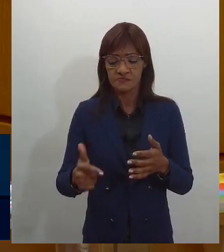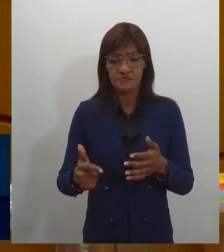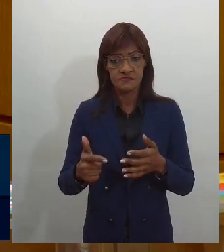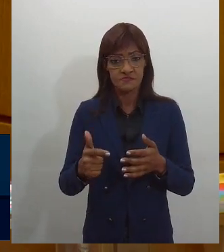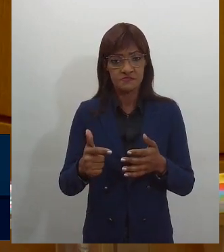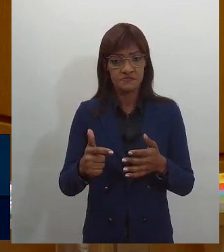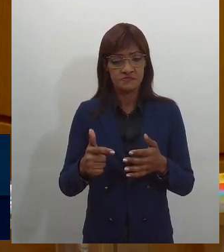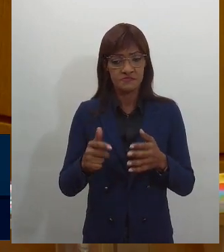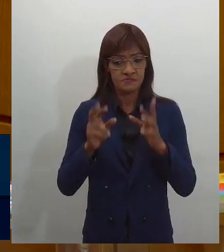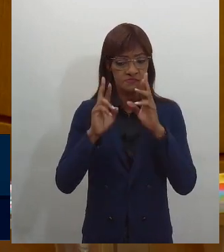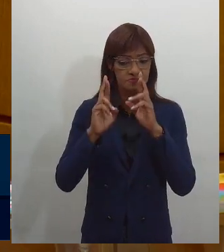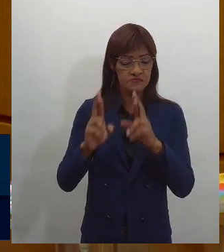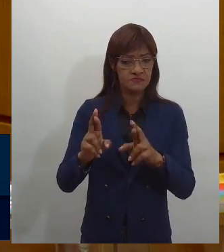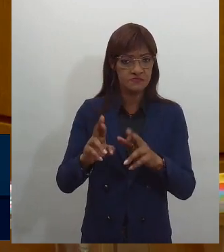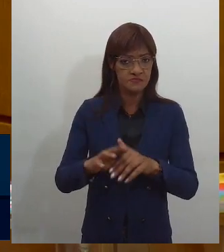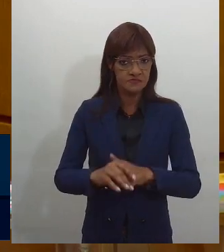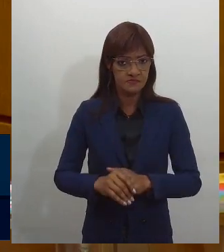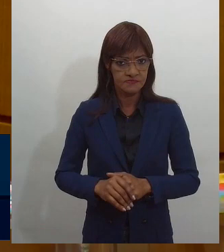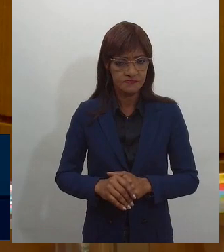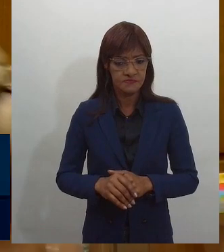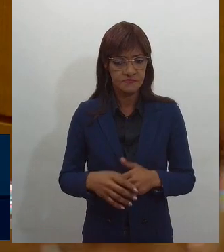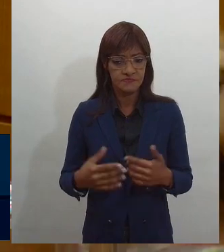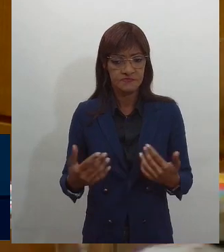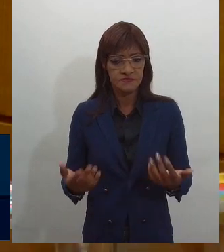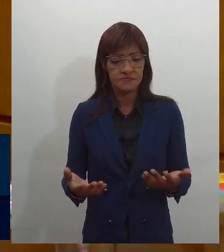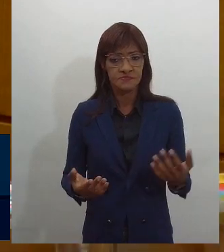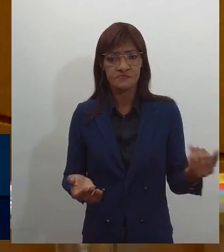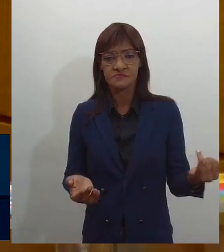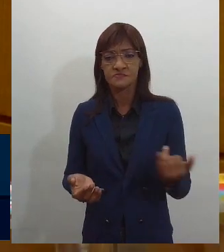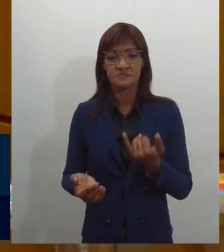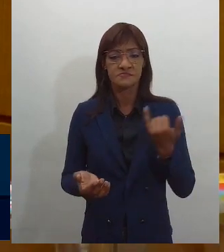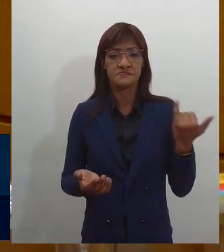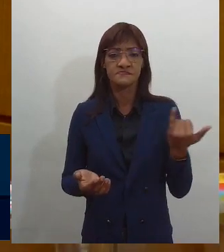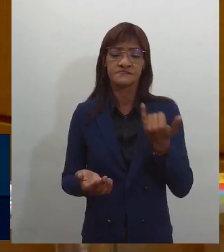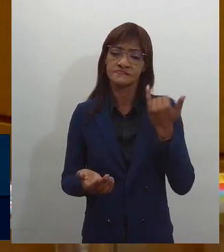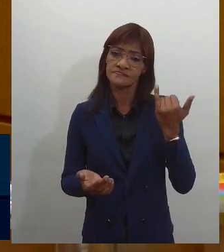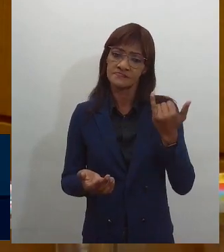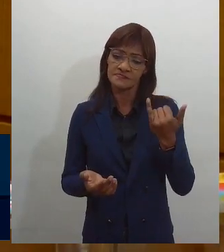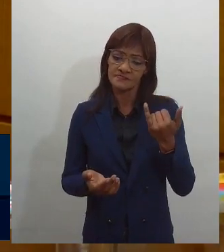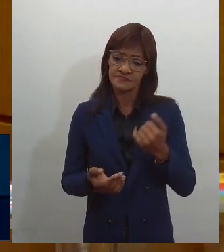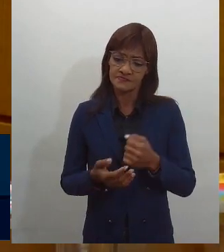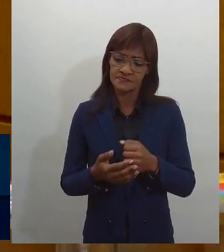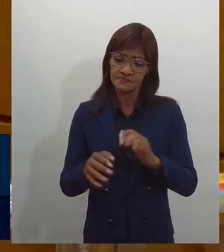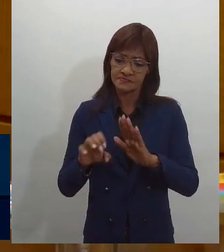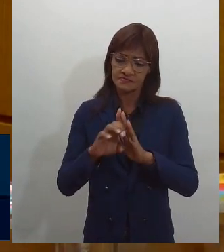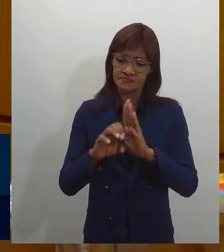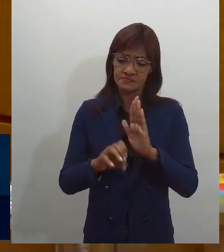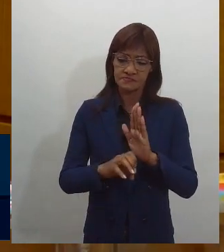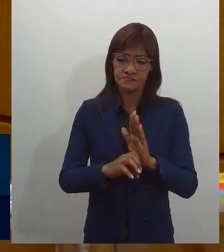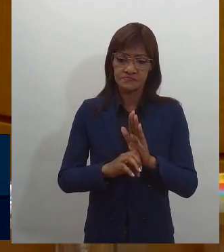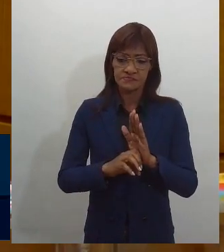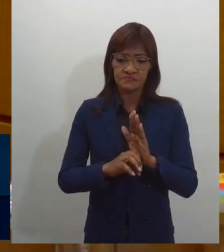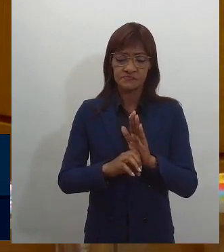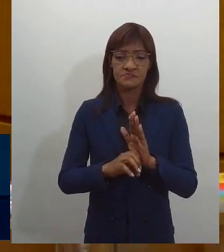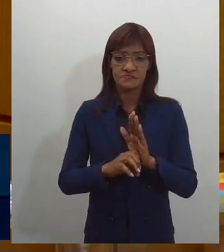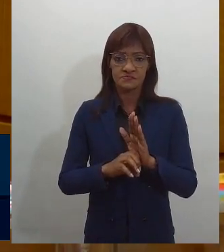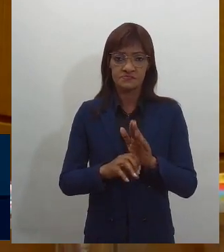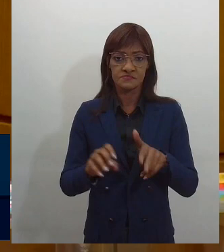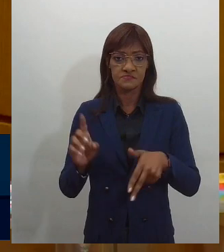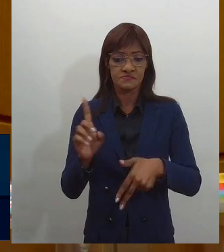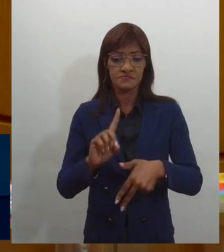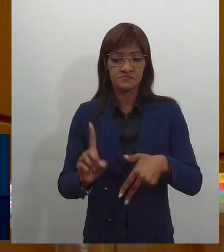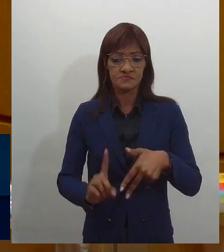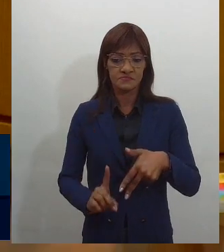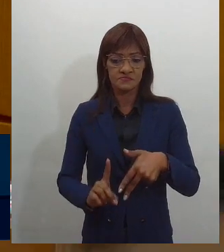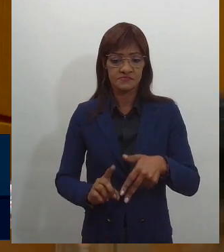a legislação tão importante que é o Estatuto das Pessoas com Deficiência. A Prefeitura